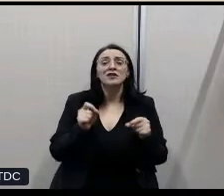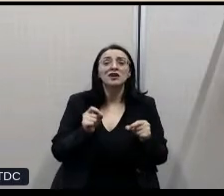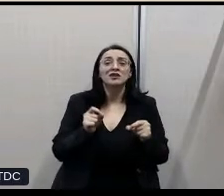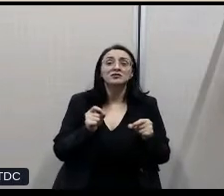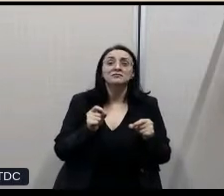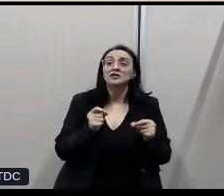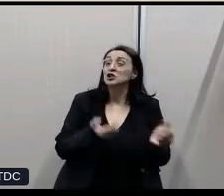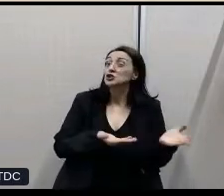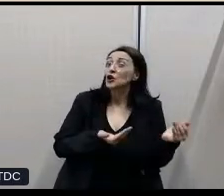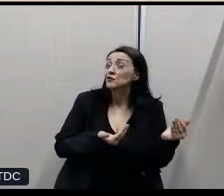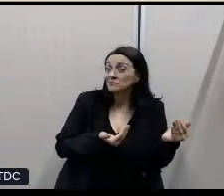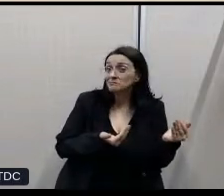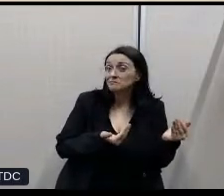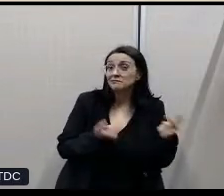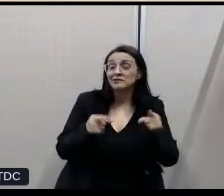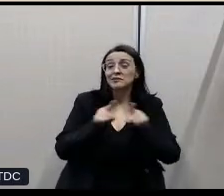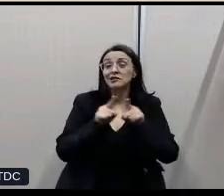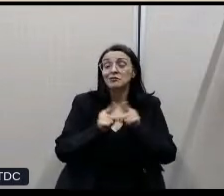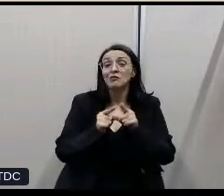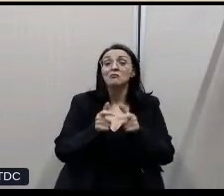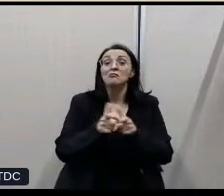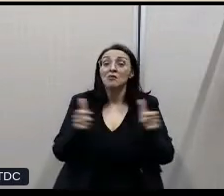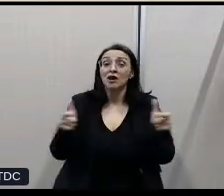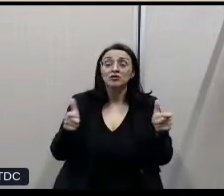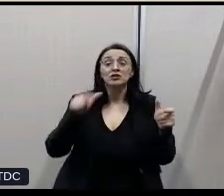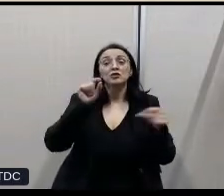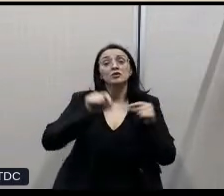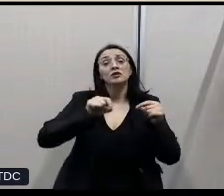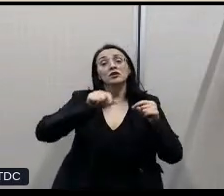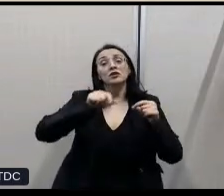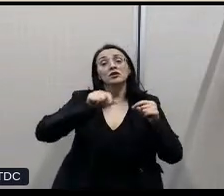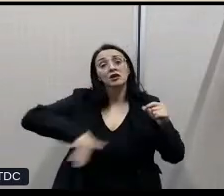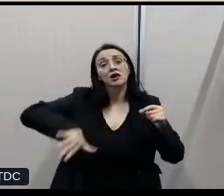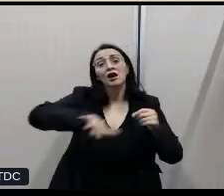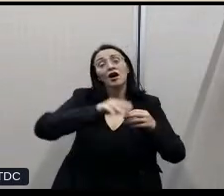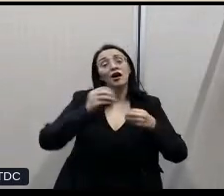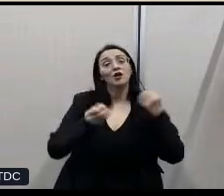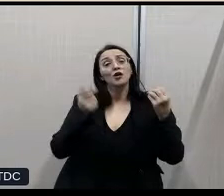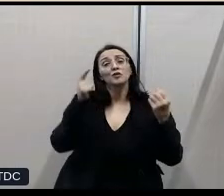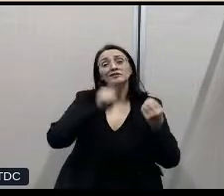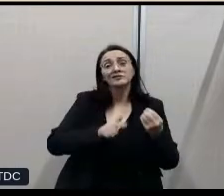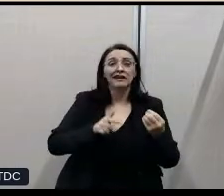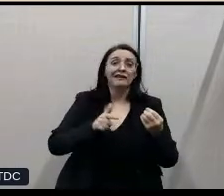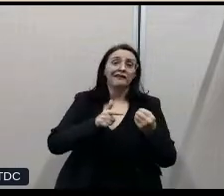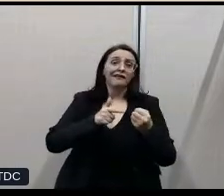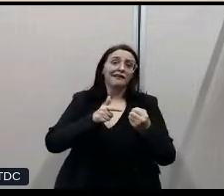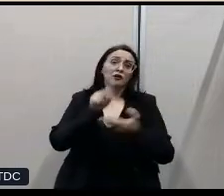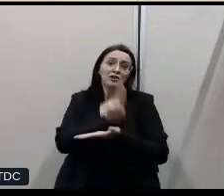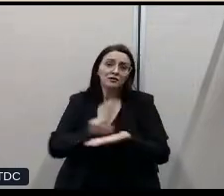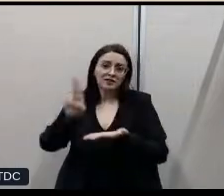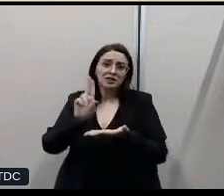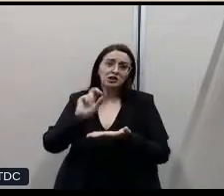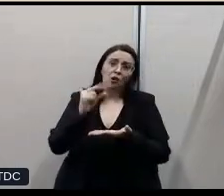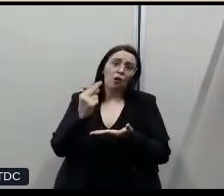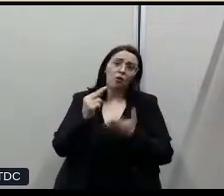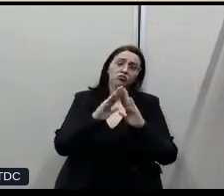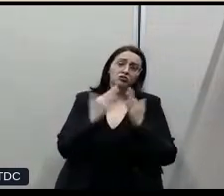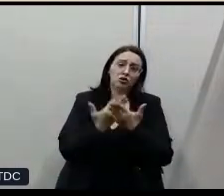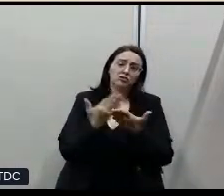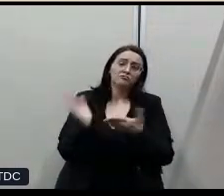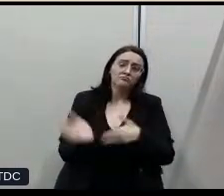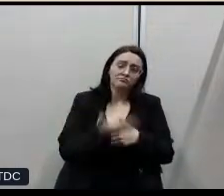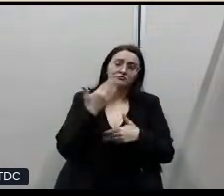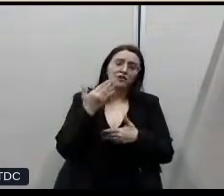são normalmente jovens e profissionais que entram no meio através de uma universidade ou de um ensino formal. Pode ir para